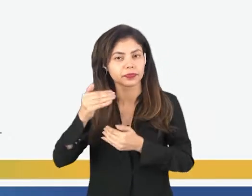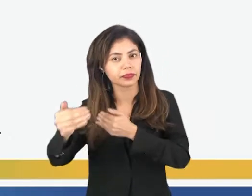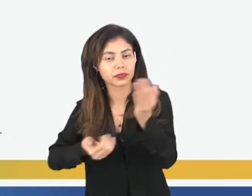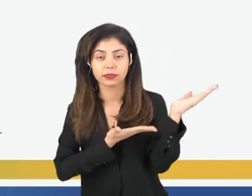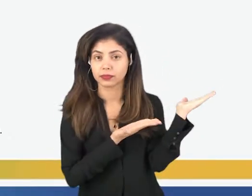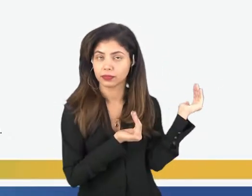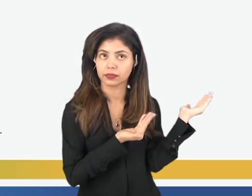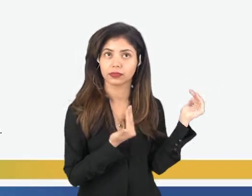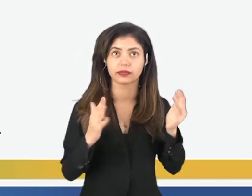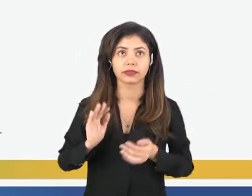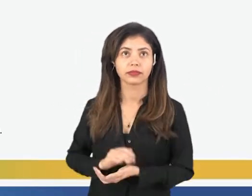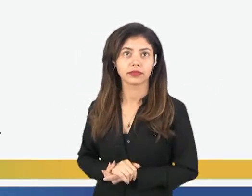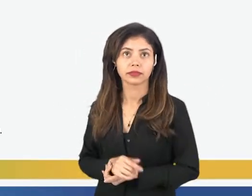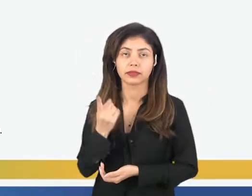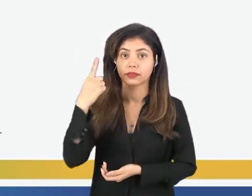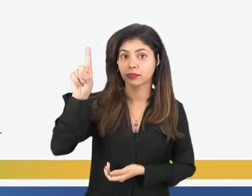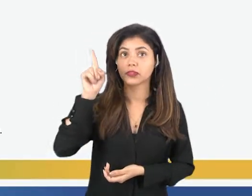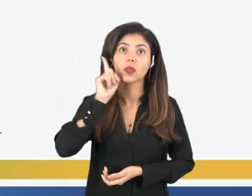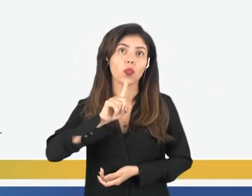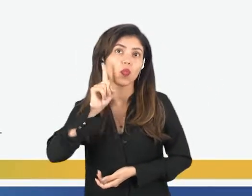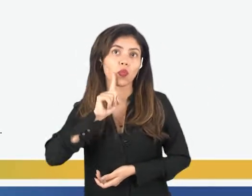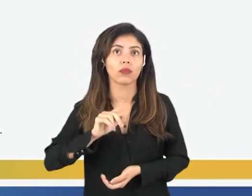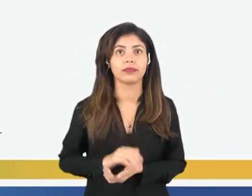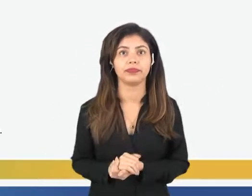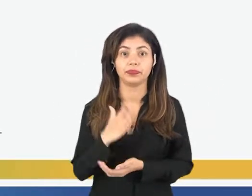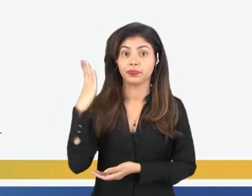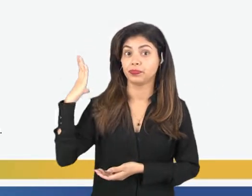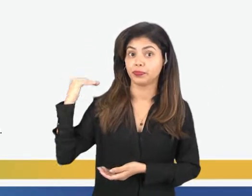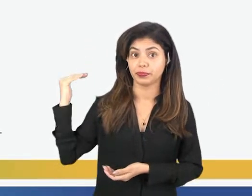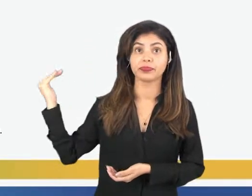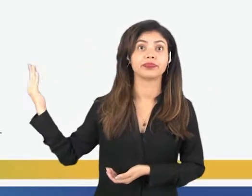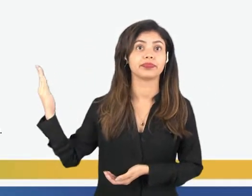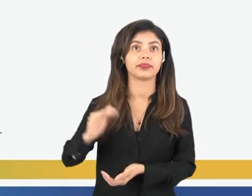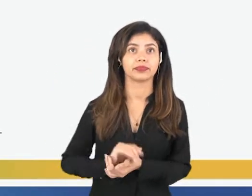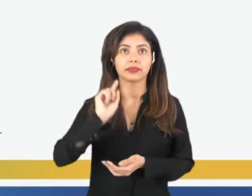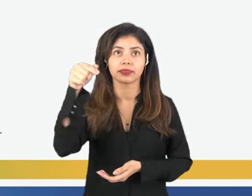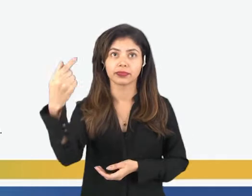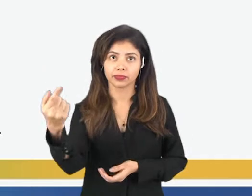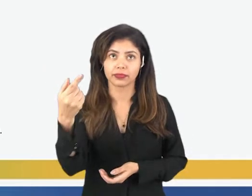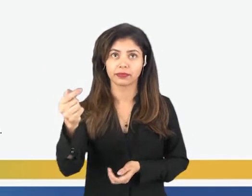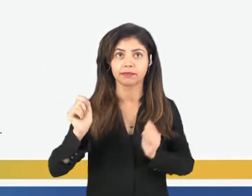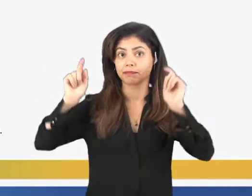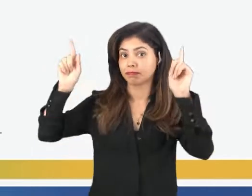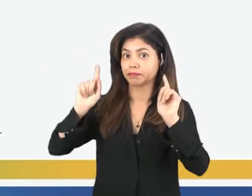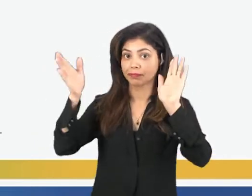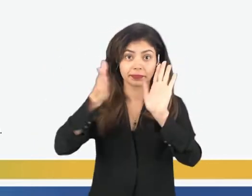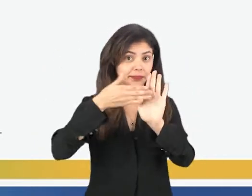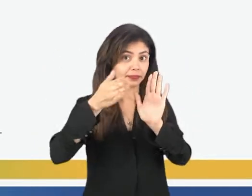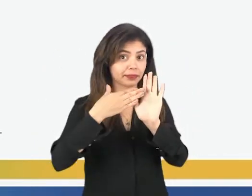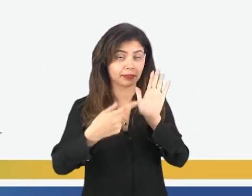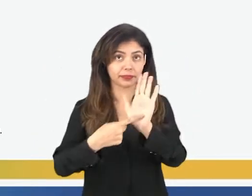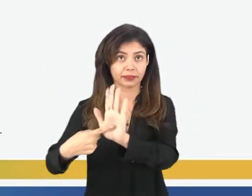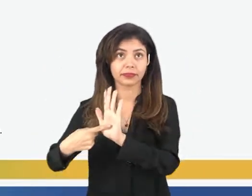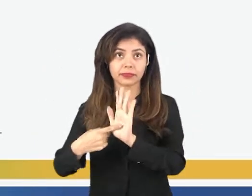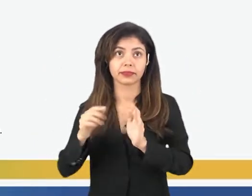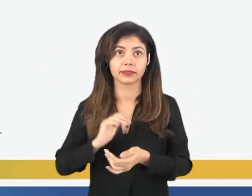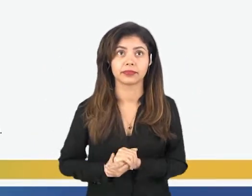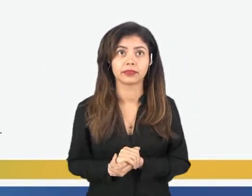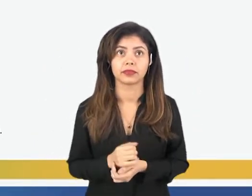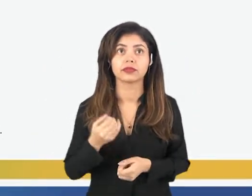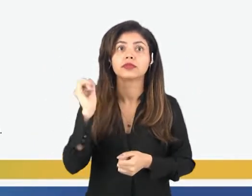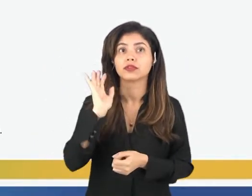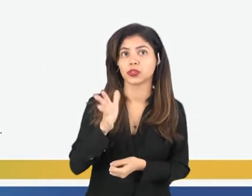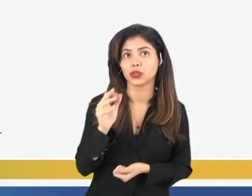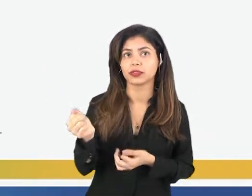Durante sua juventude, foi para os Estados Unidos, onde ficou famoso após fazer uma campanha publicitária. Suas obras